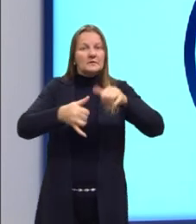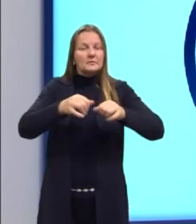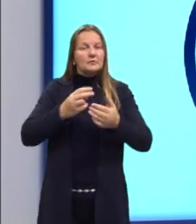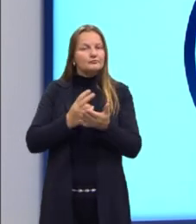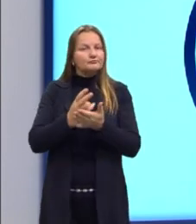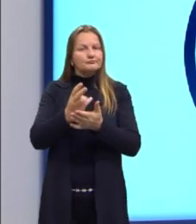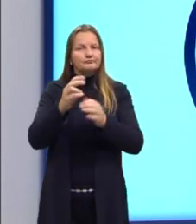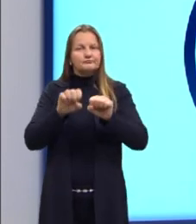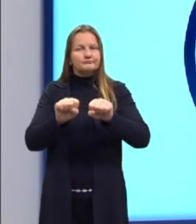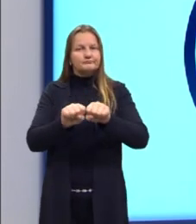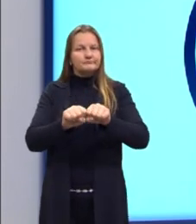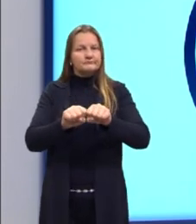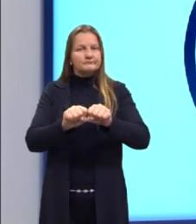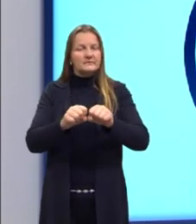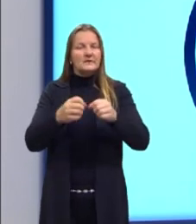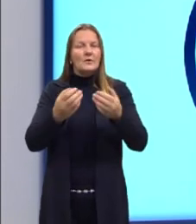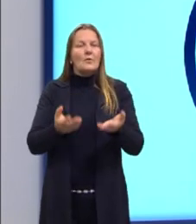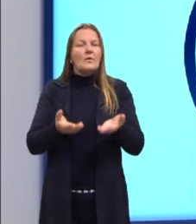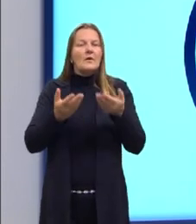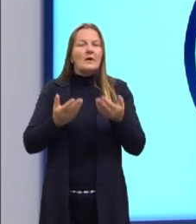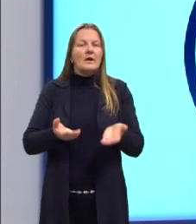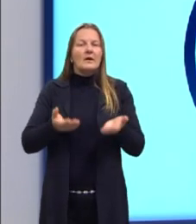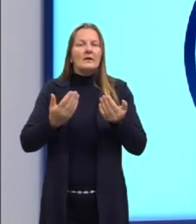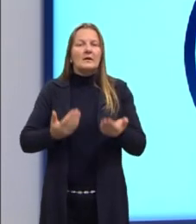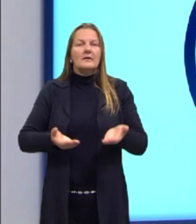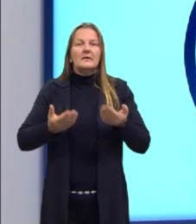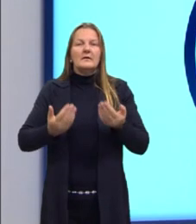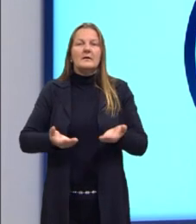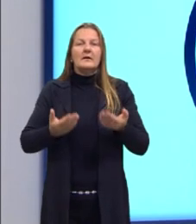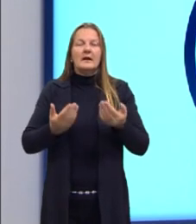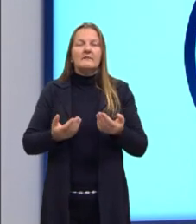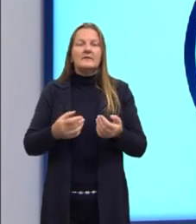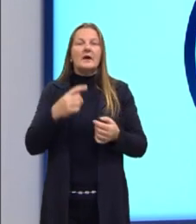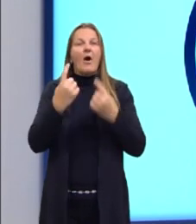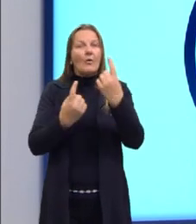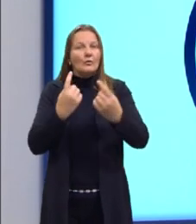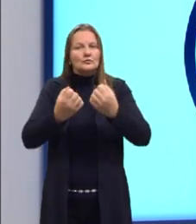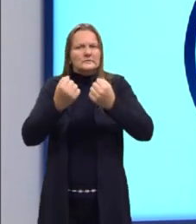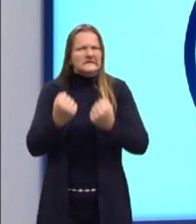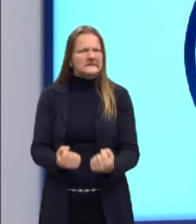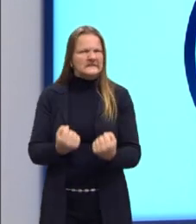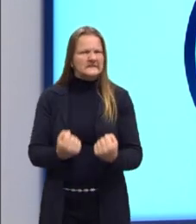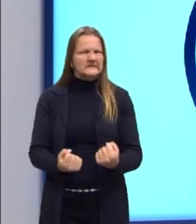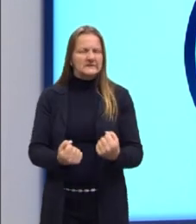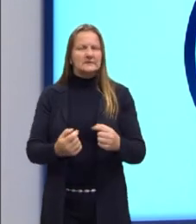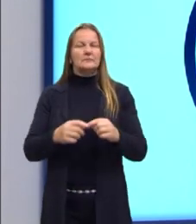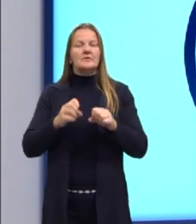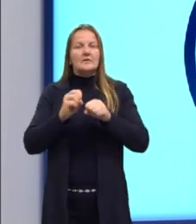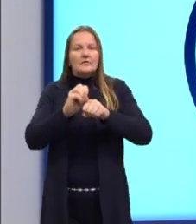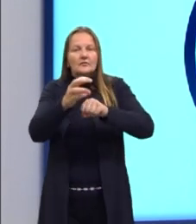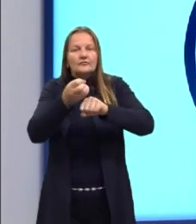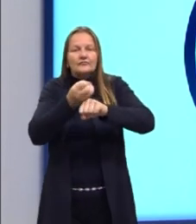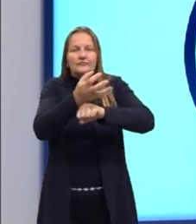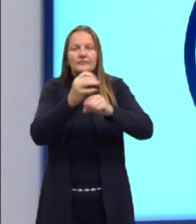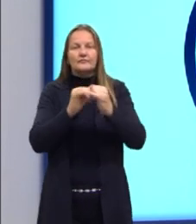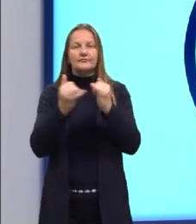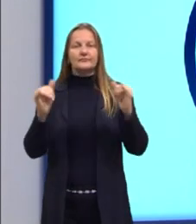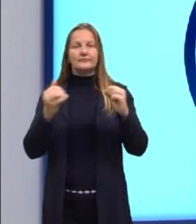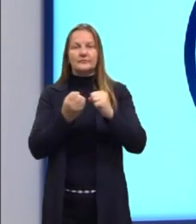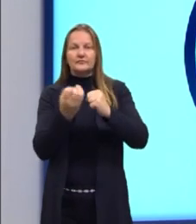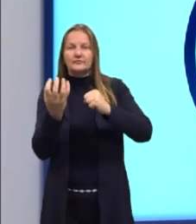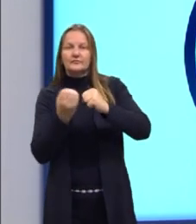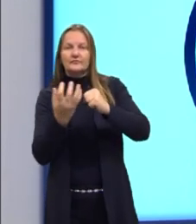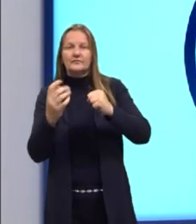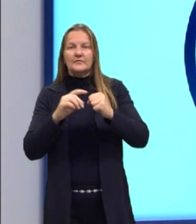estáveis e mais leves porque esses elementos eles são alimentos pesados então apaixonamento que eles emitem essas radiações